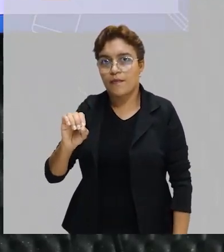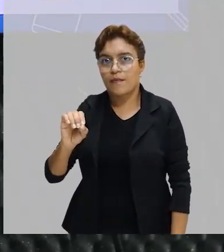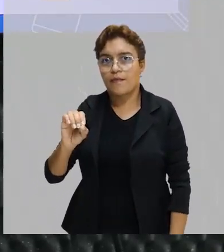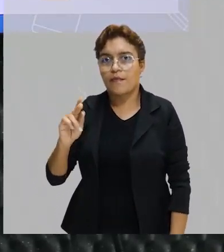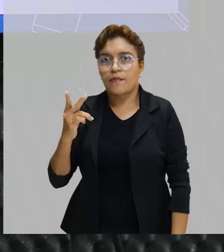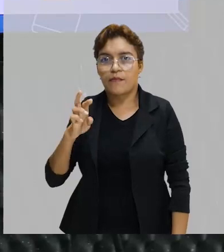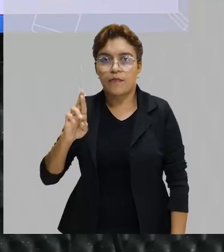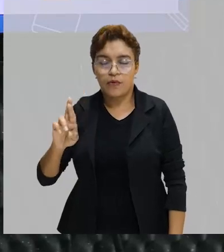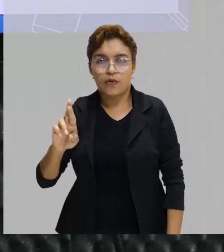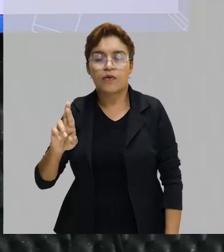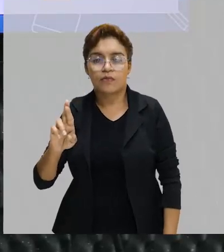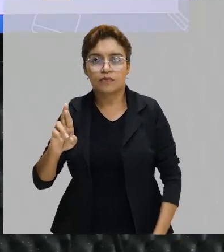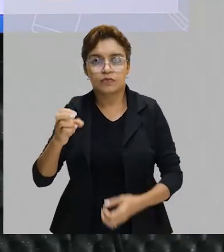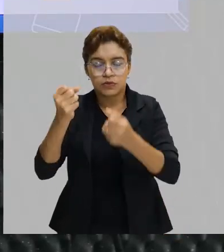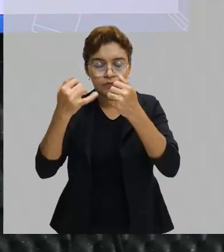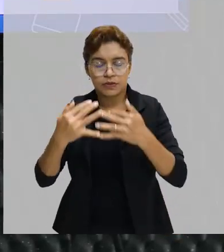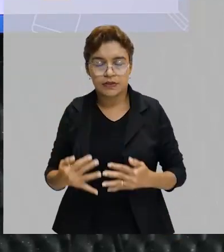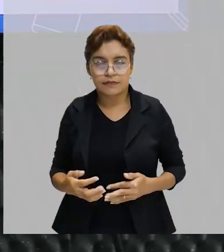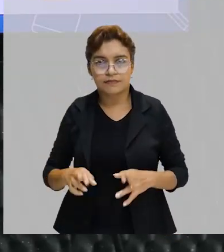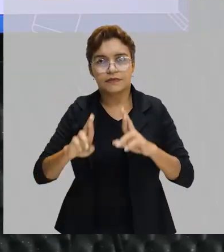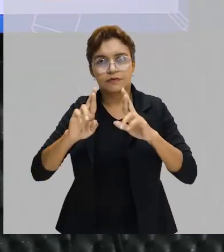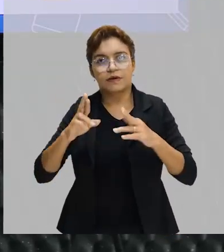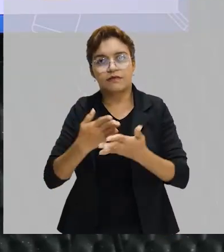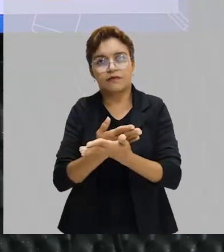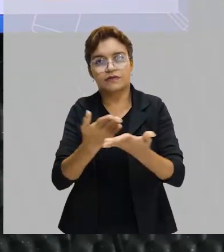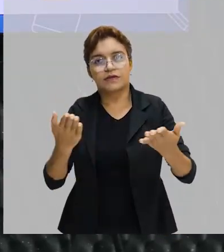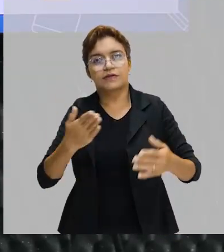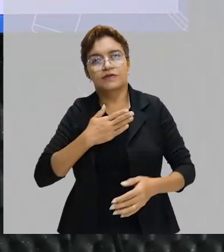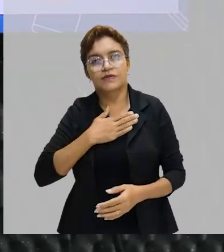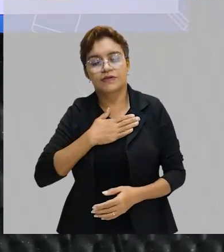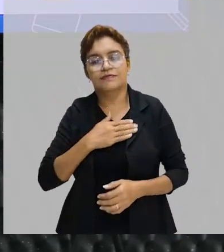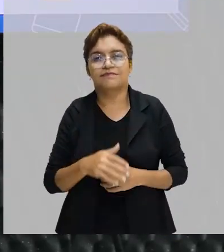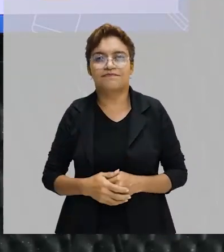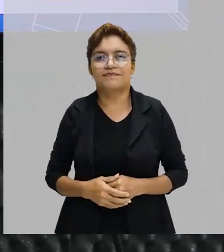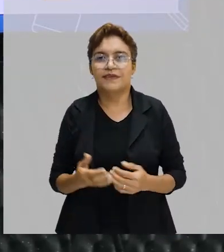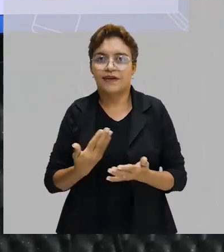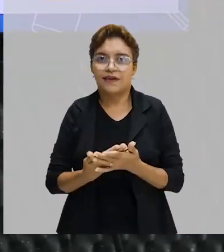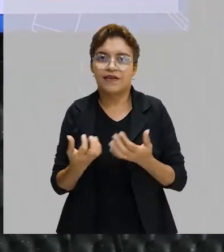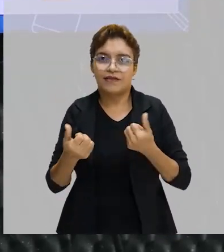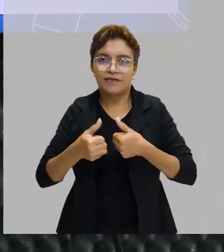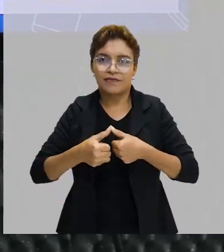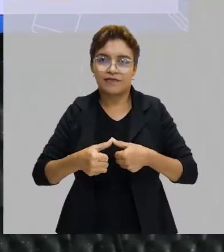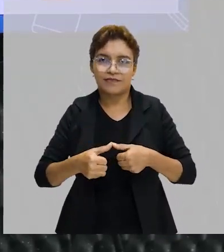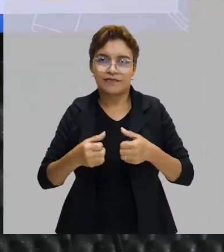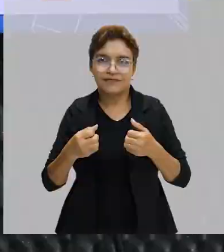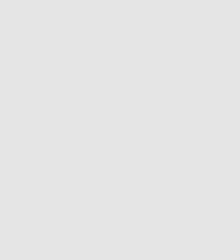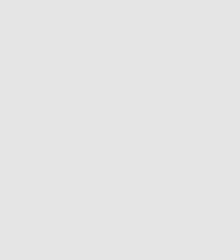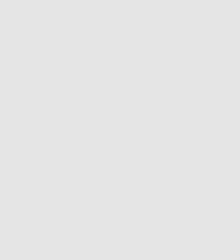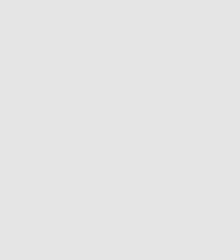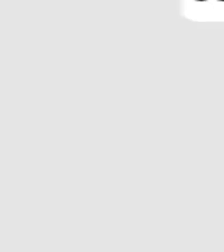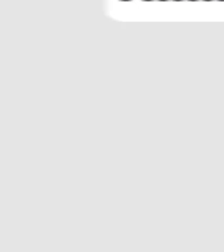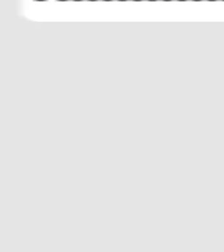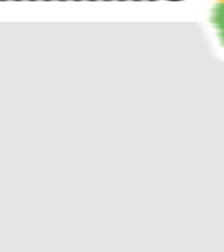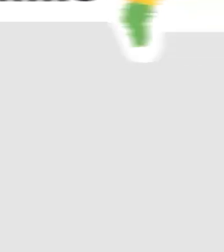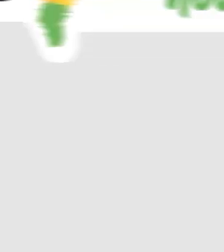Show de bola, turminha? Espero que vocês tenham gostado. Ficando por aqui, forte abraço, valeu!